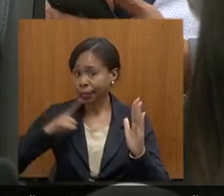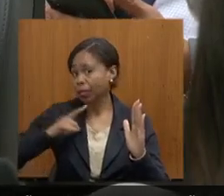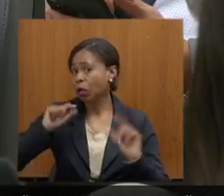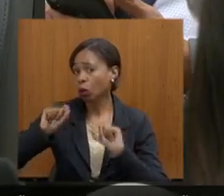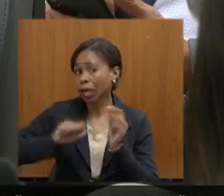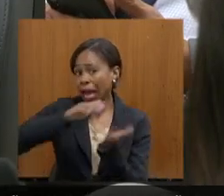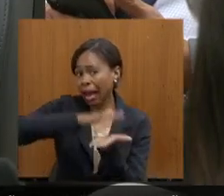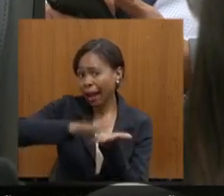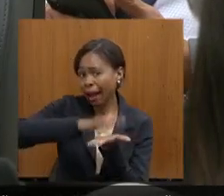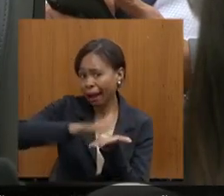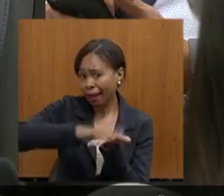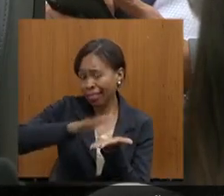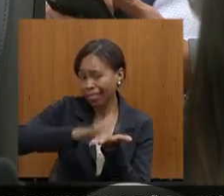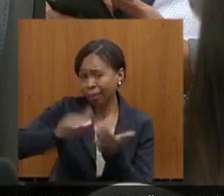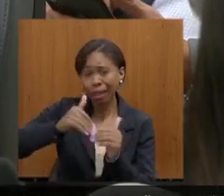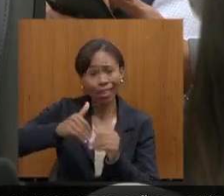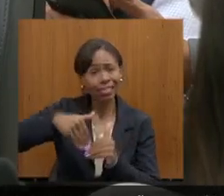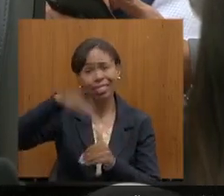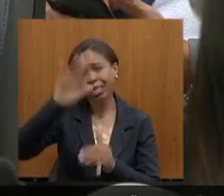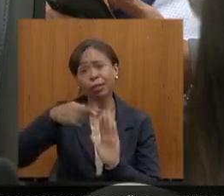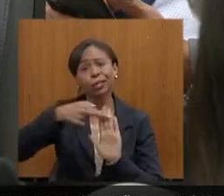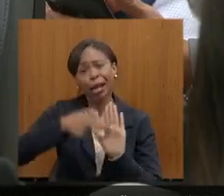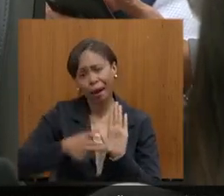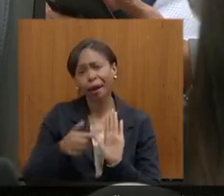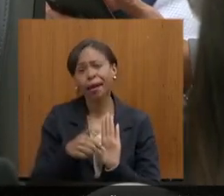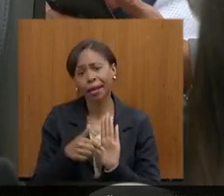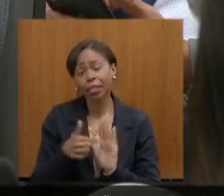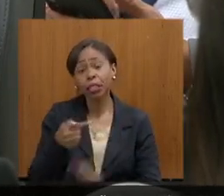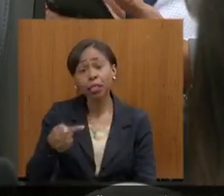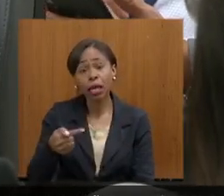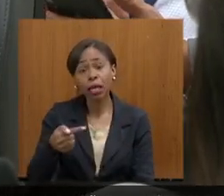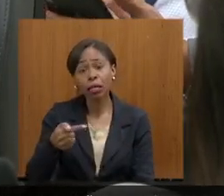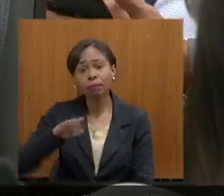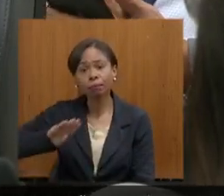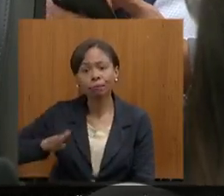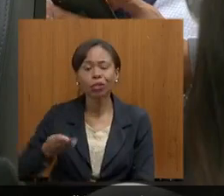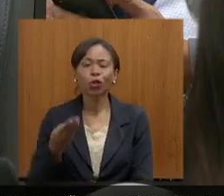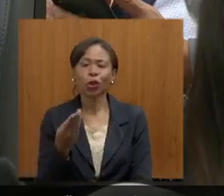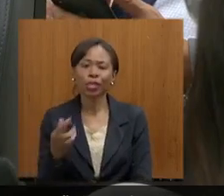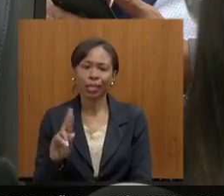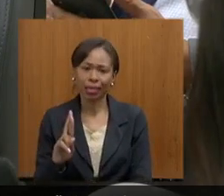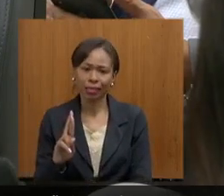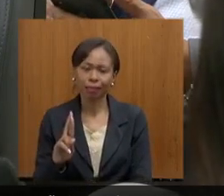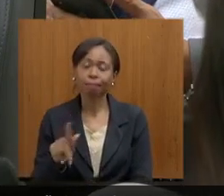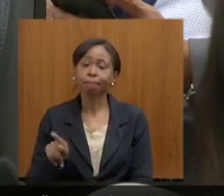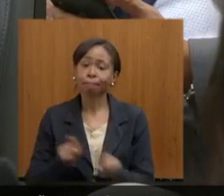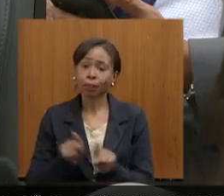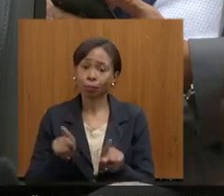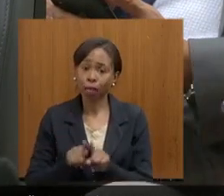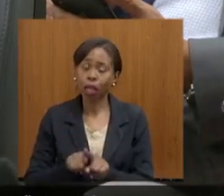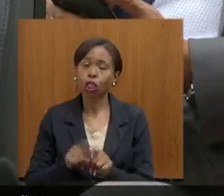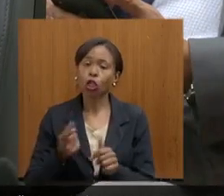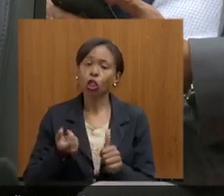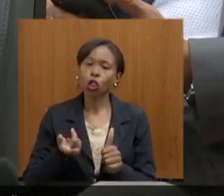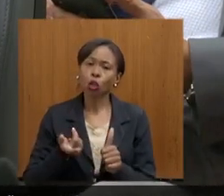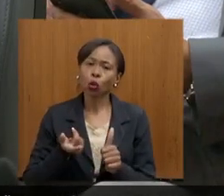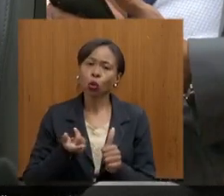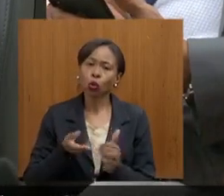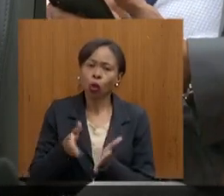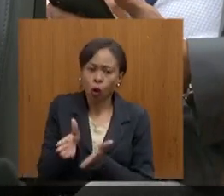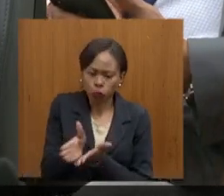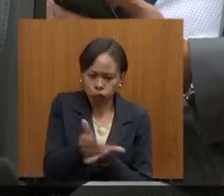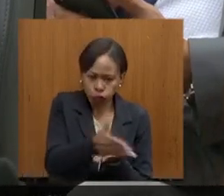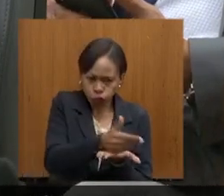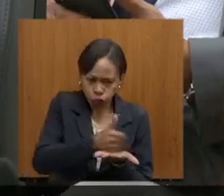despesas acima do regulatório de 7 bilhões de reais distribuição de dividendos além